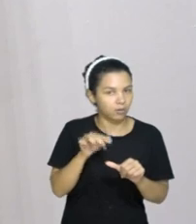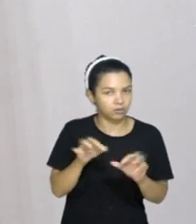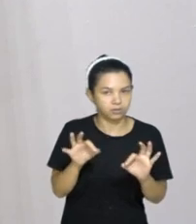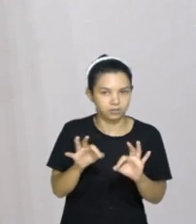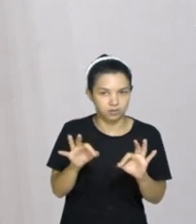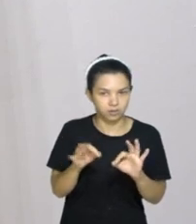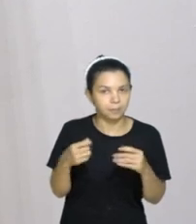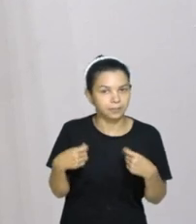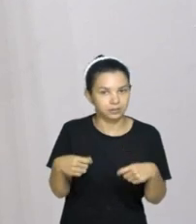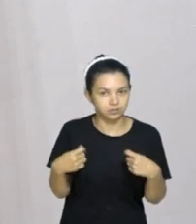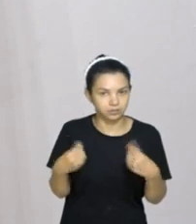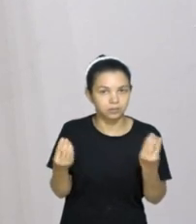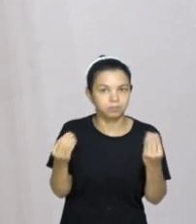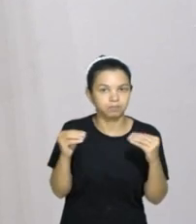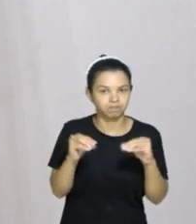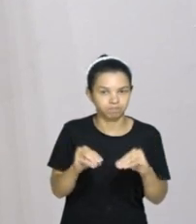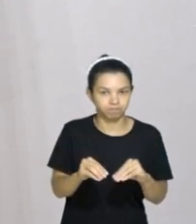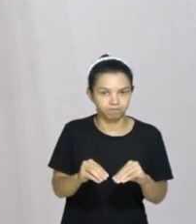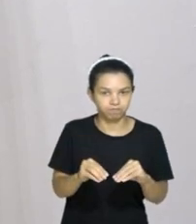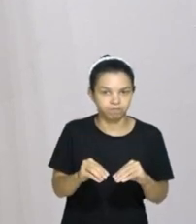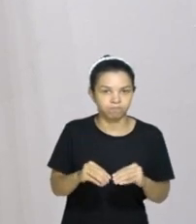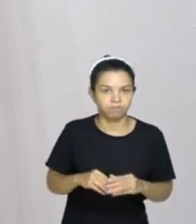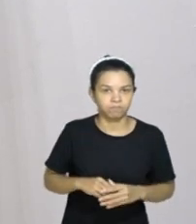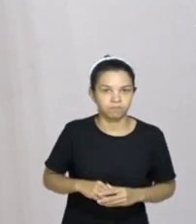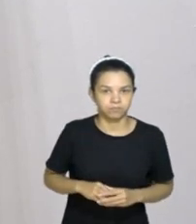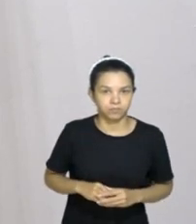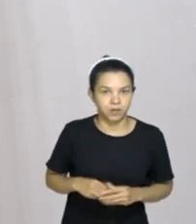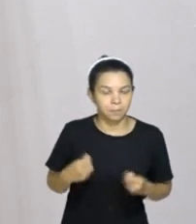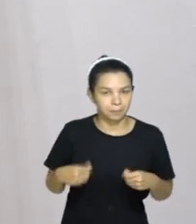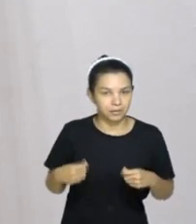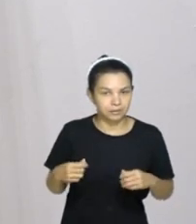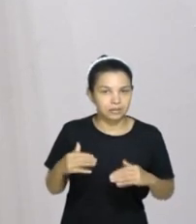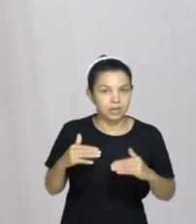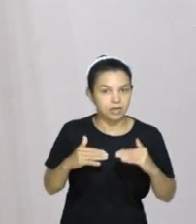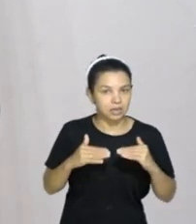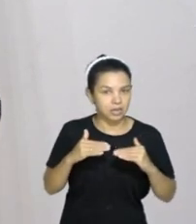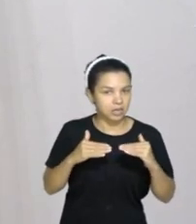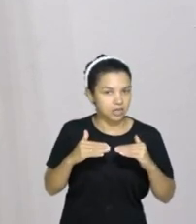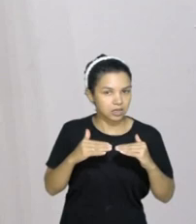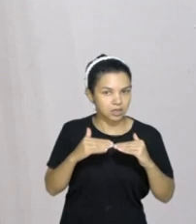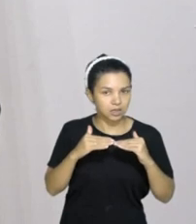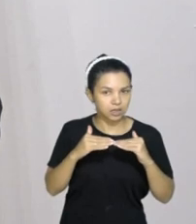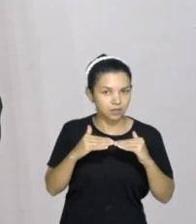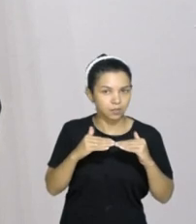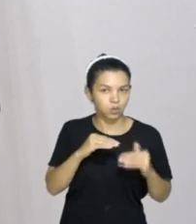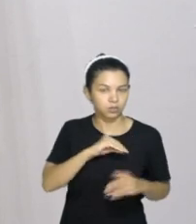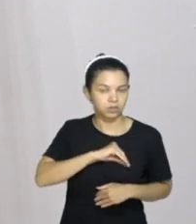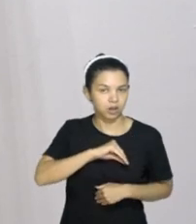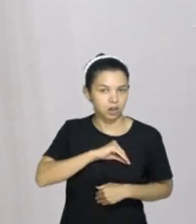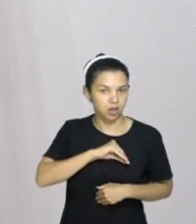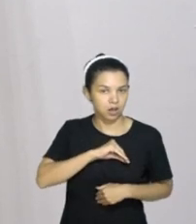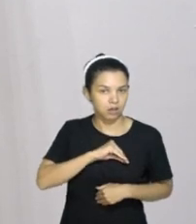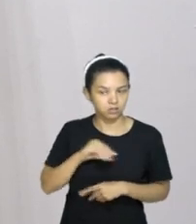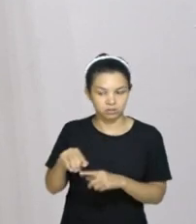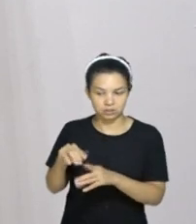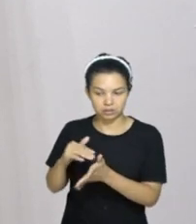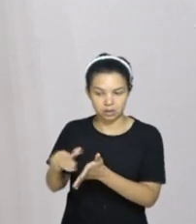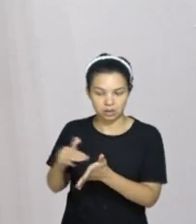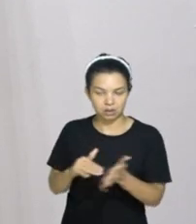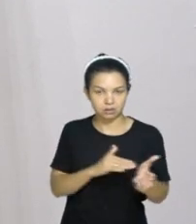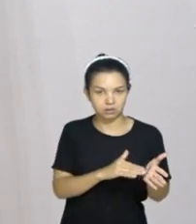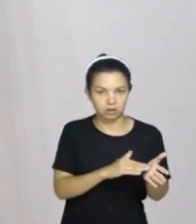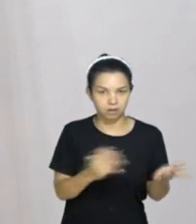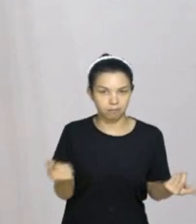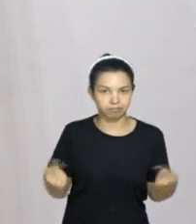então você precisa fazer um equilíbrio salarial Senão nós vamos ter concorrência entre secretarias Deputado